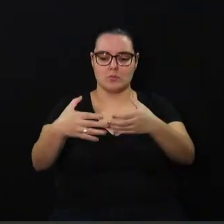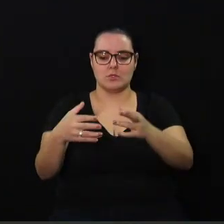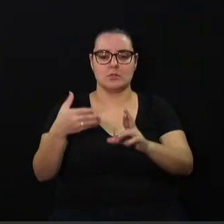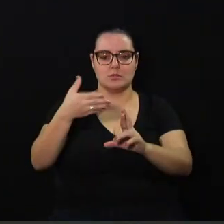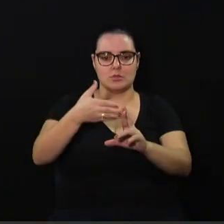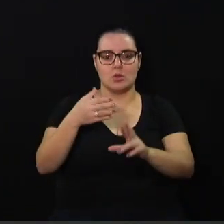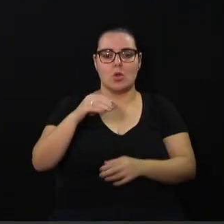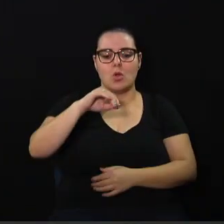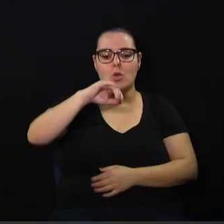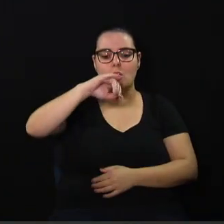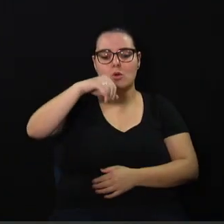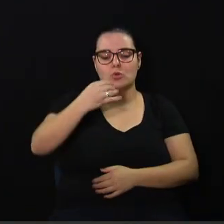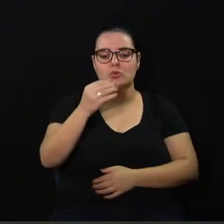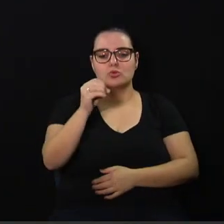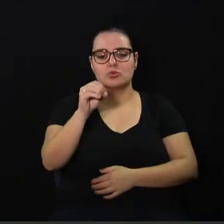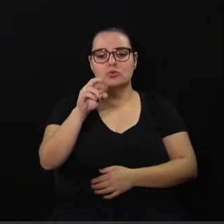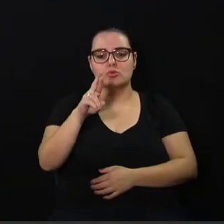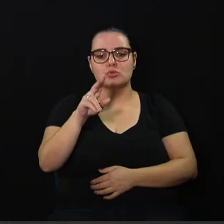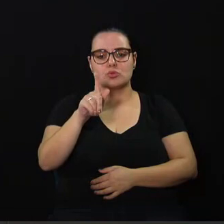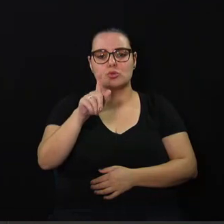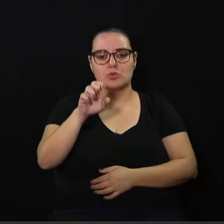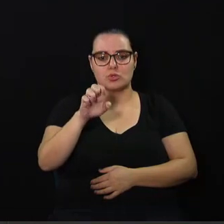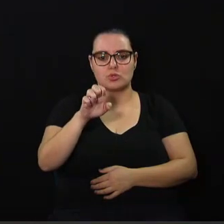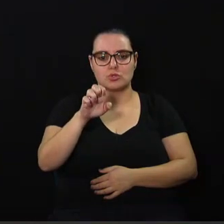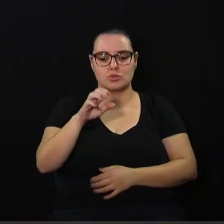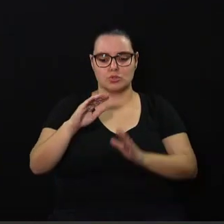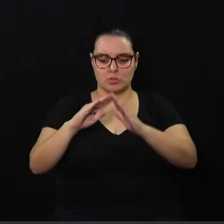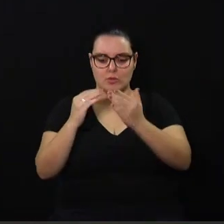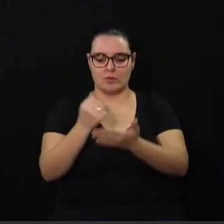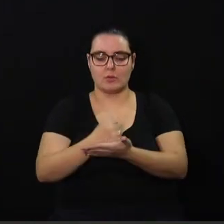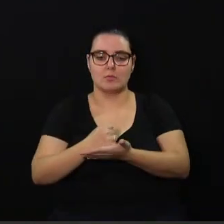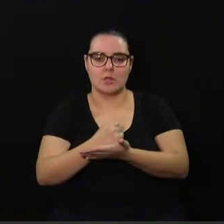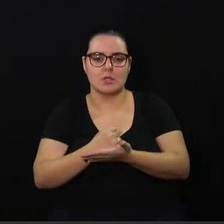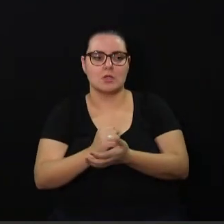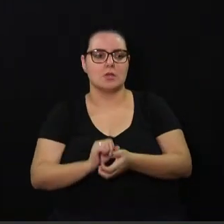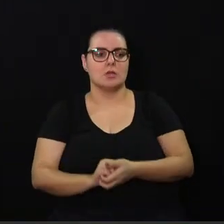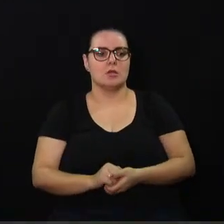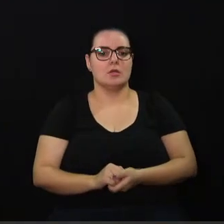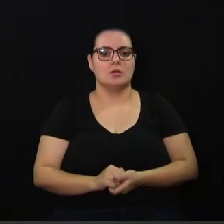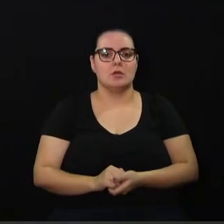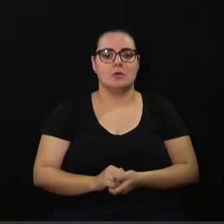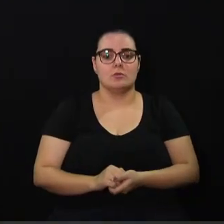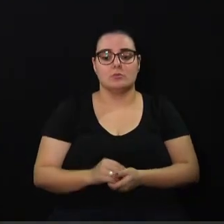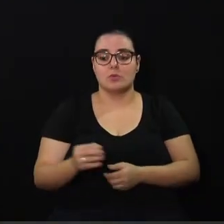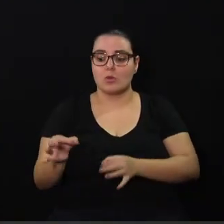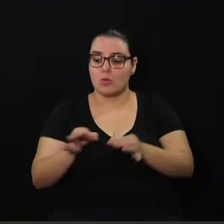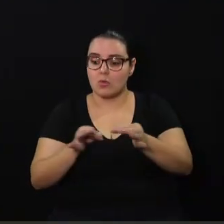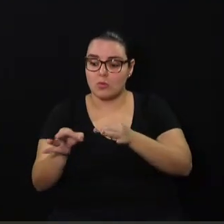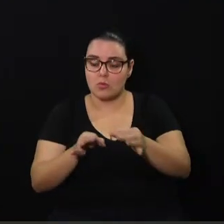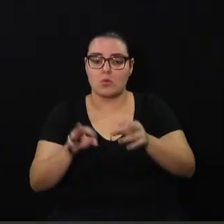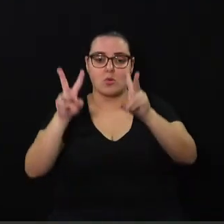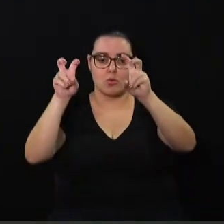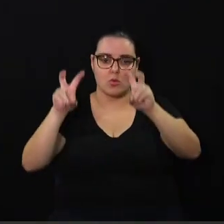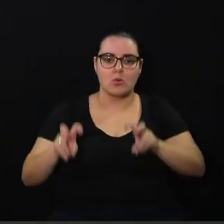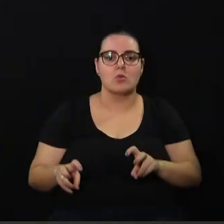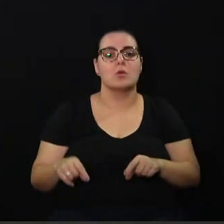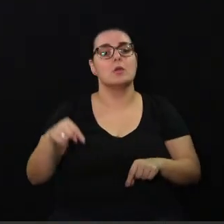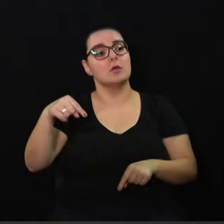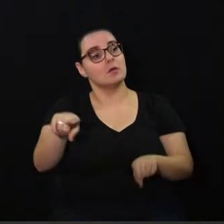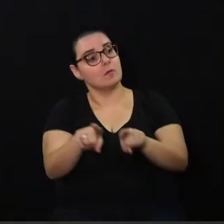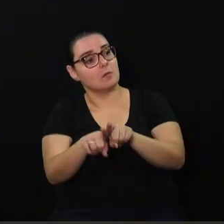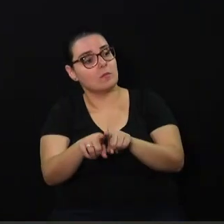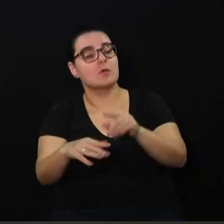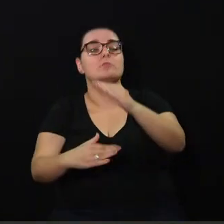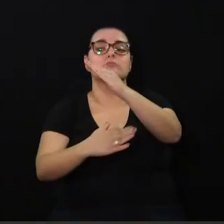ou mobilidade reduzida e que tivemos o privilégio também de nessa casa ser lançada a